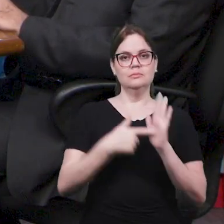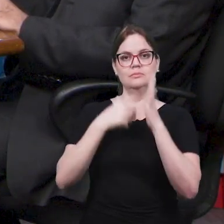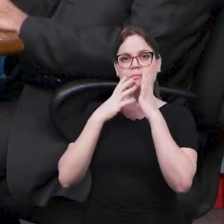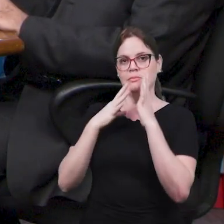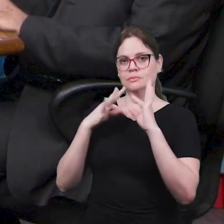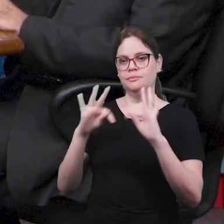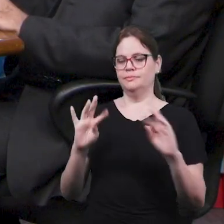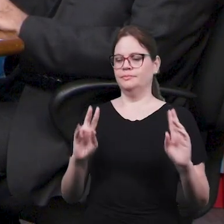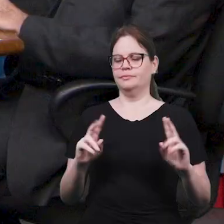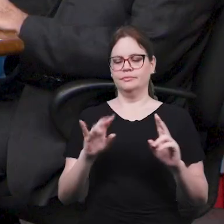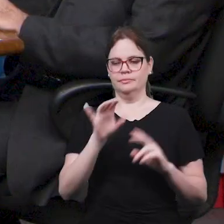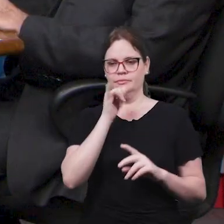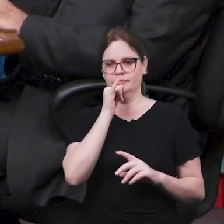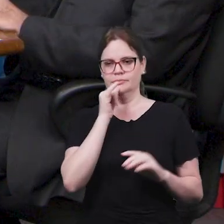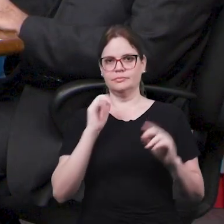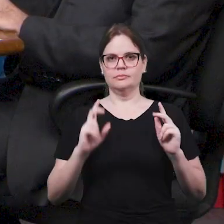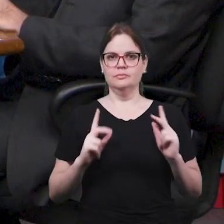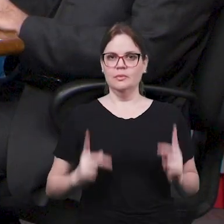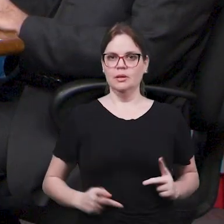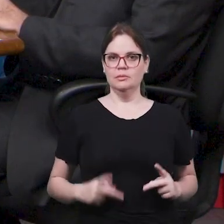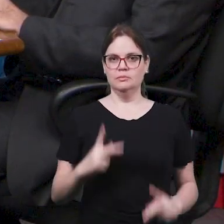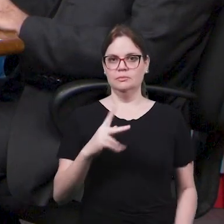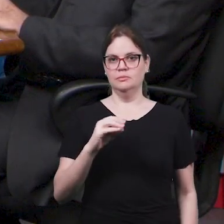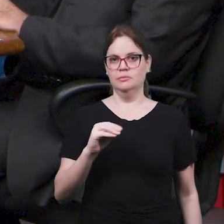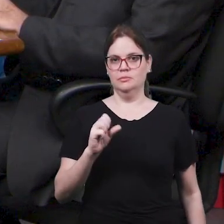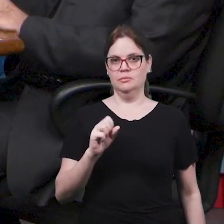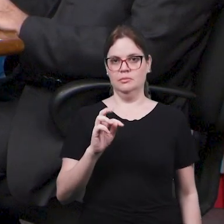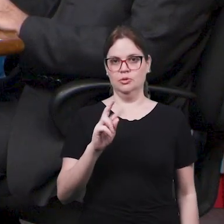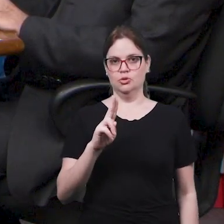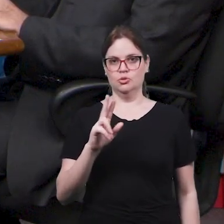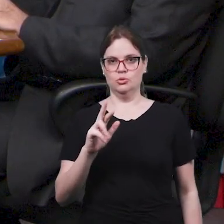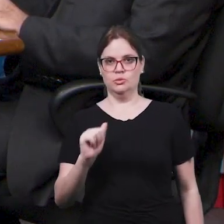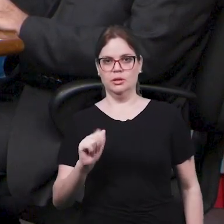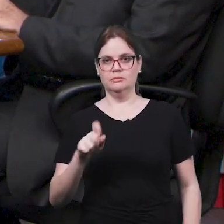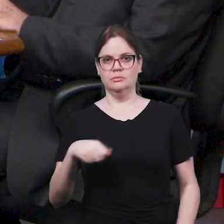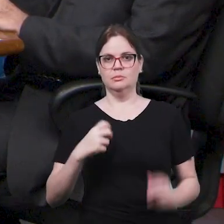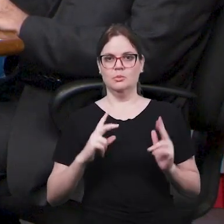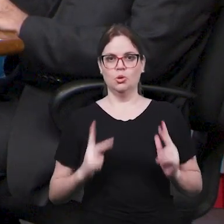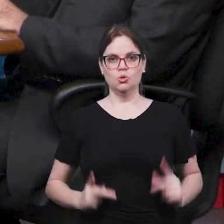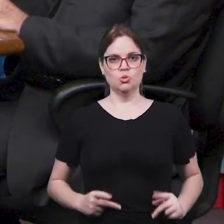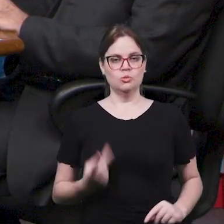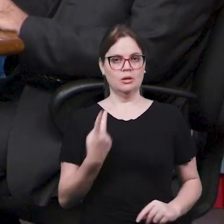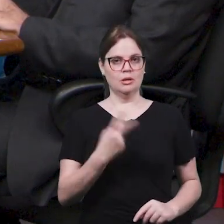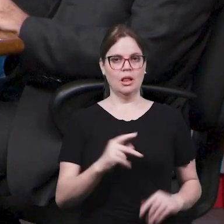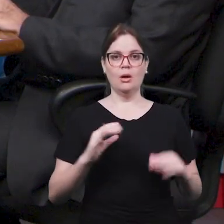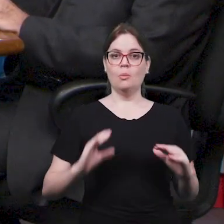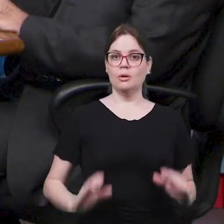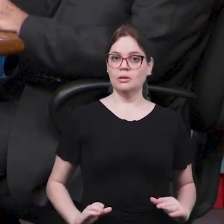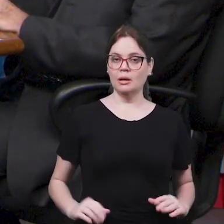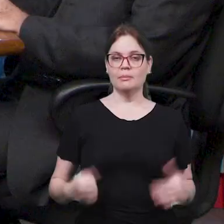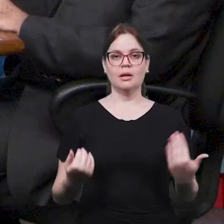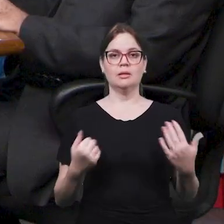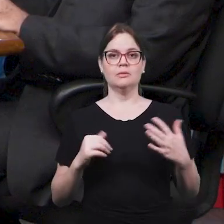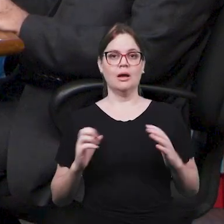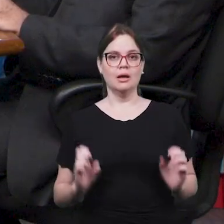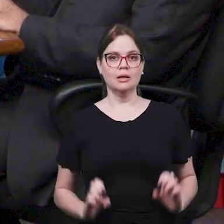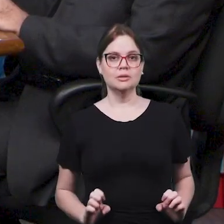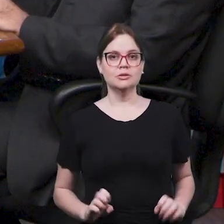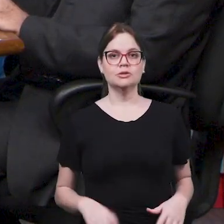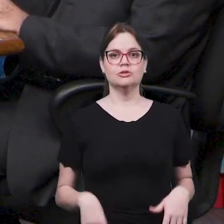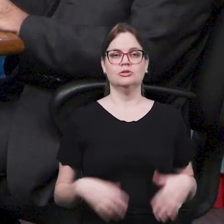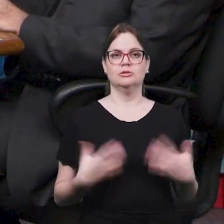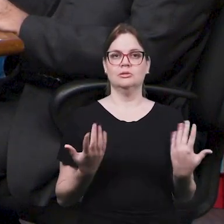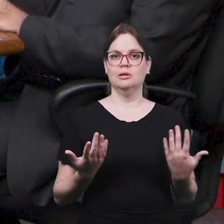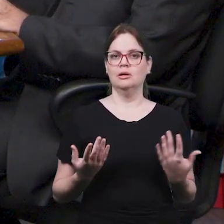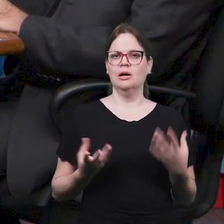a postura dela, como deve ser, né? A postura dela, a questão, o que a igreja quer ver nela em termos da